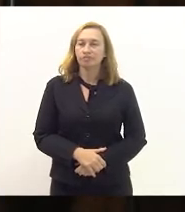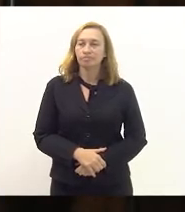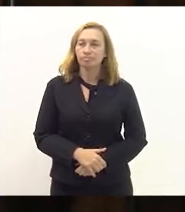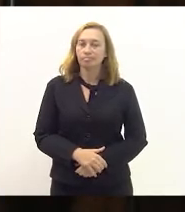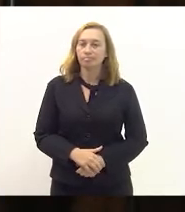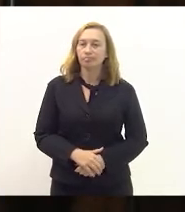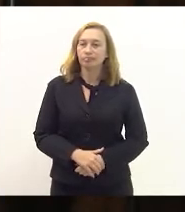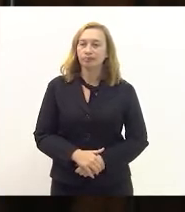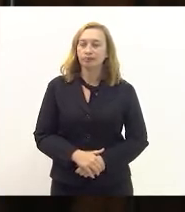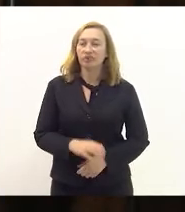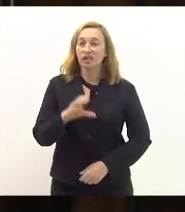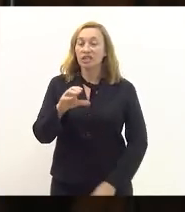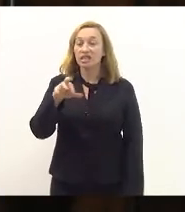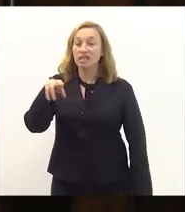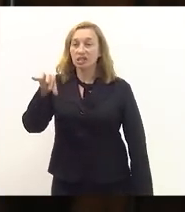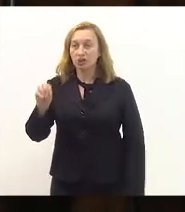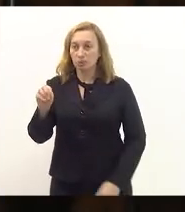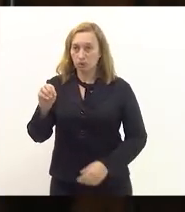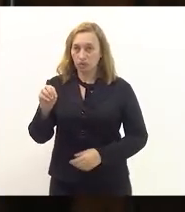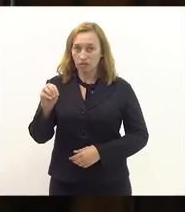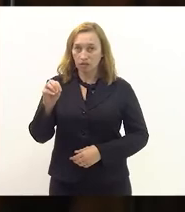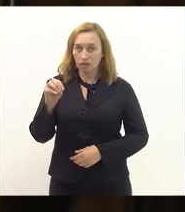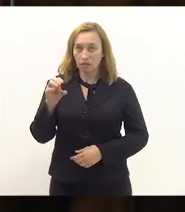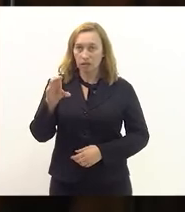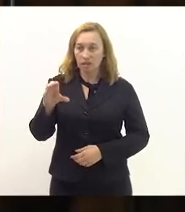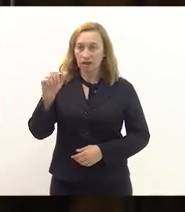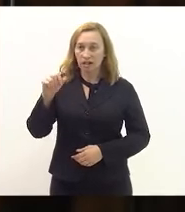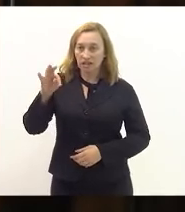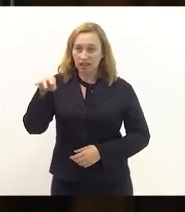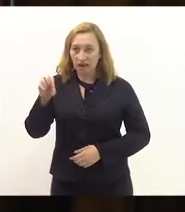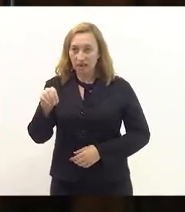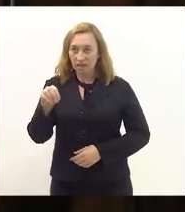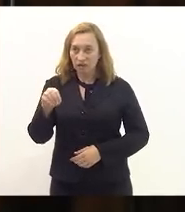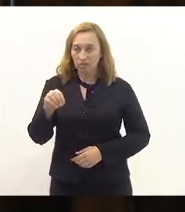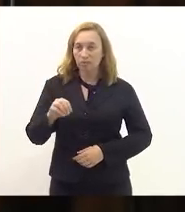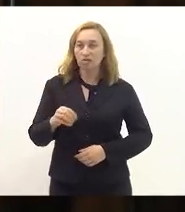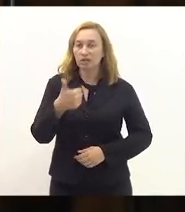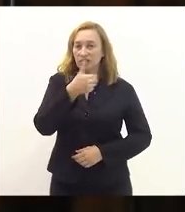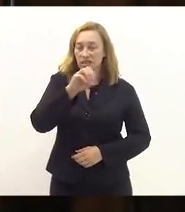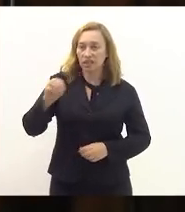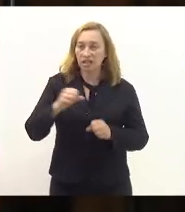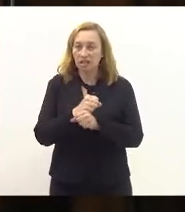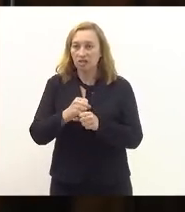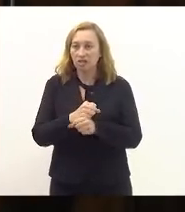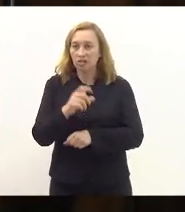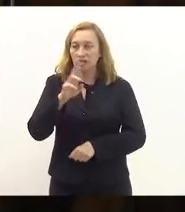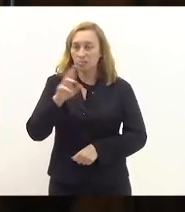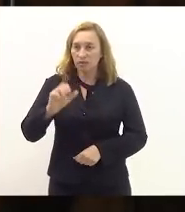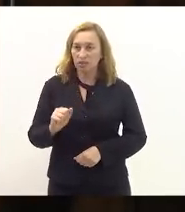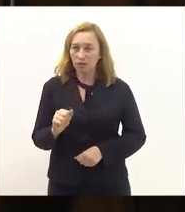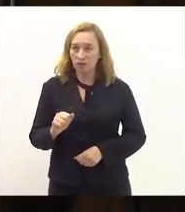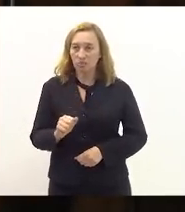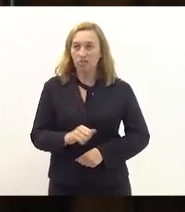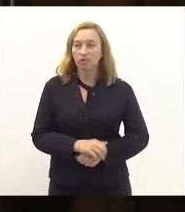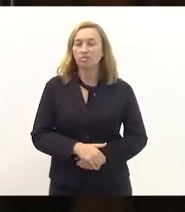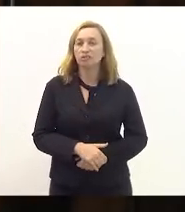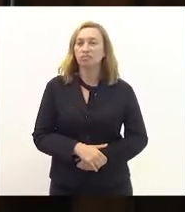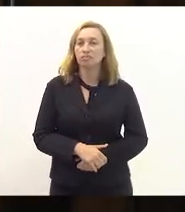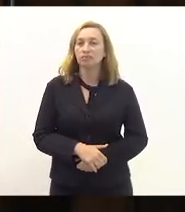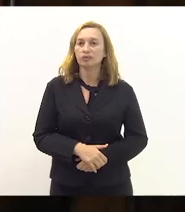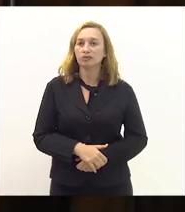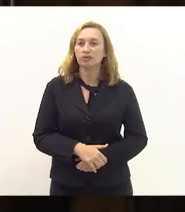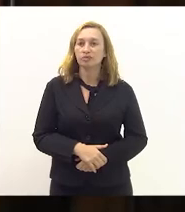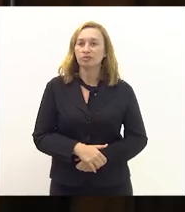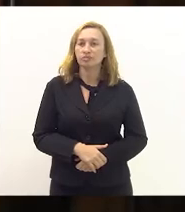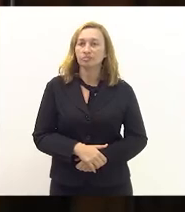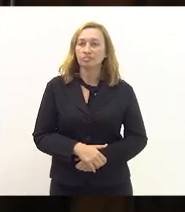partido, Ciro, por ocasião das celebrações dos 100 anos de Brizola na sede nacional.